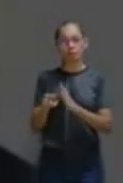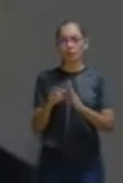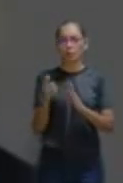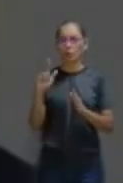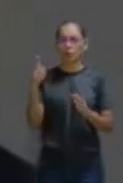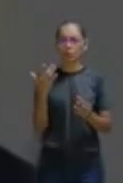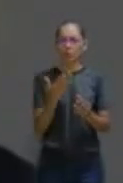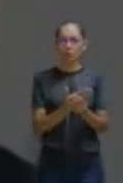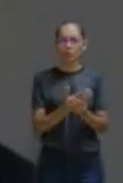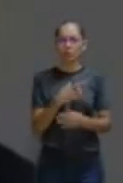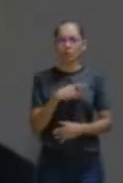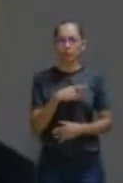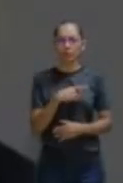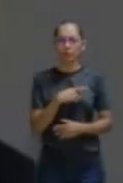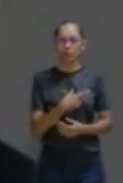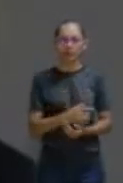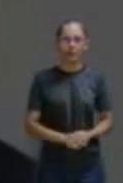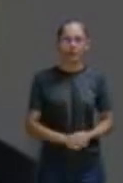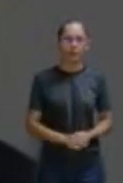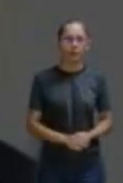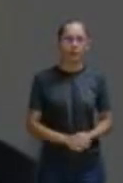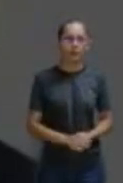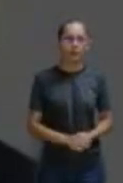processo mais em julgamento.